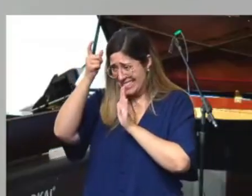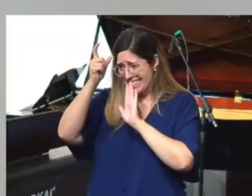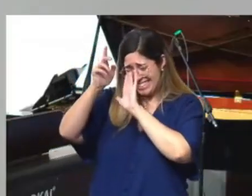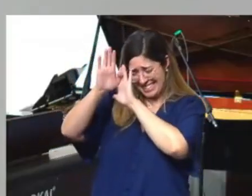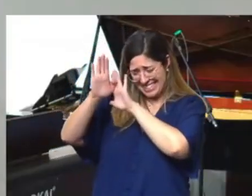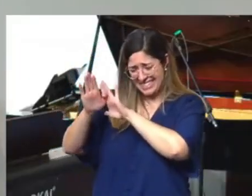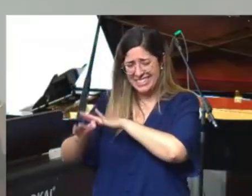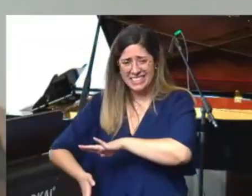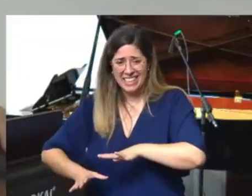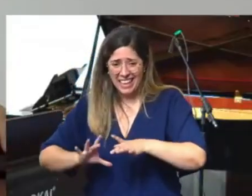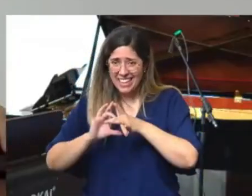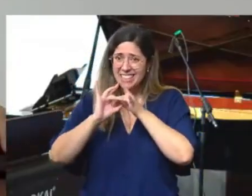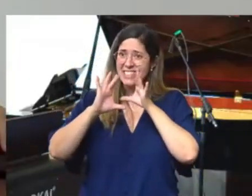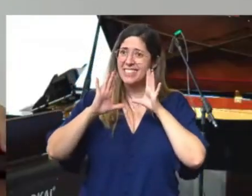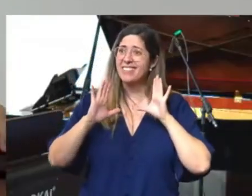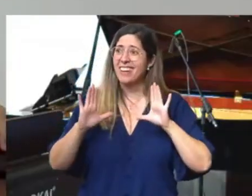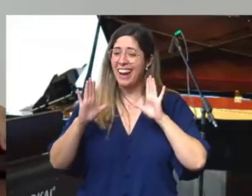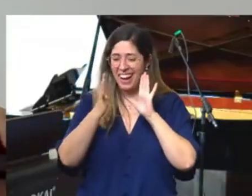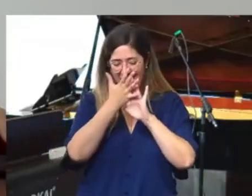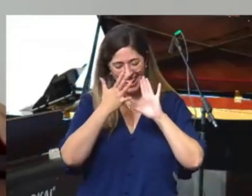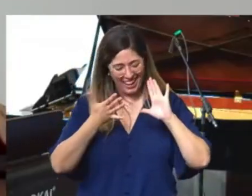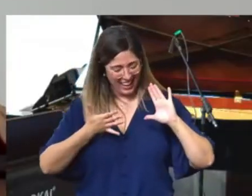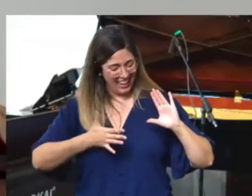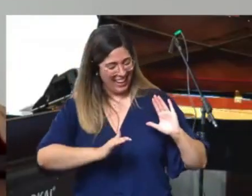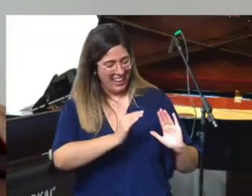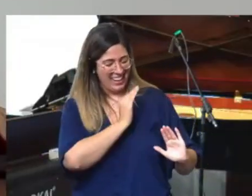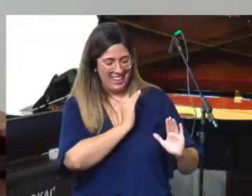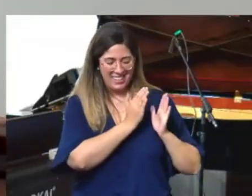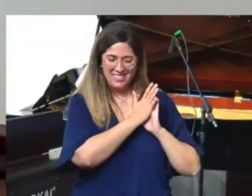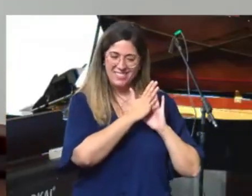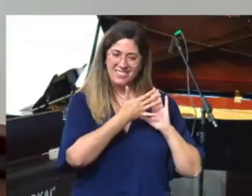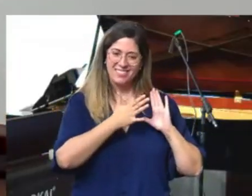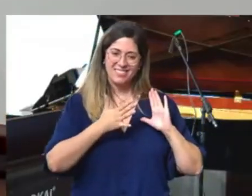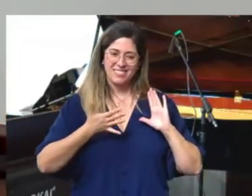pela palavra de Deus aplicada aos corações.